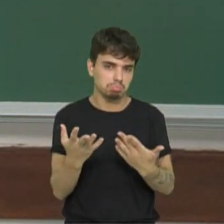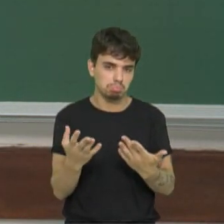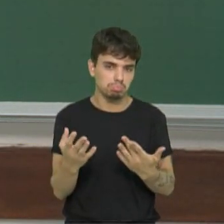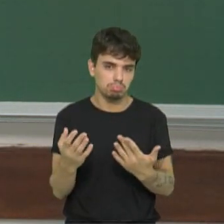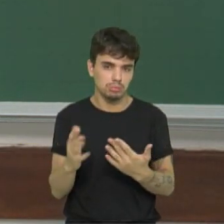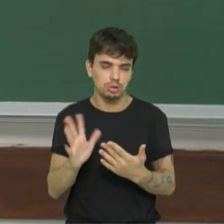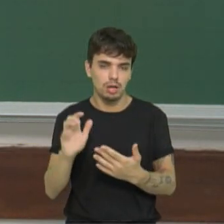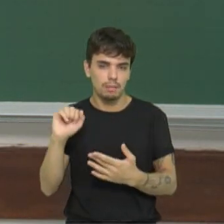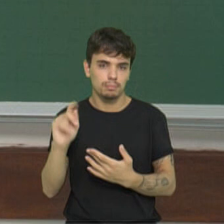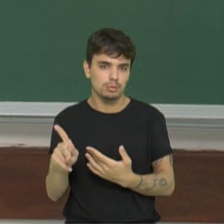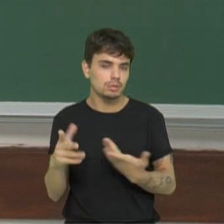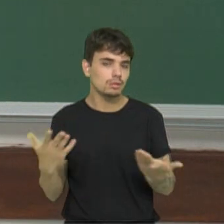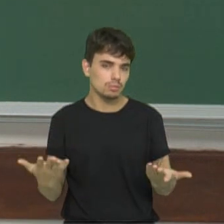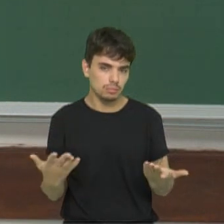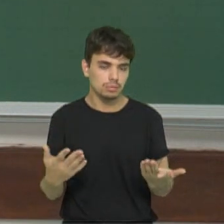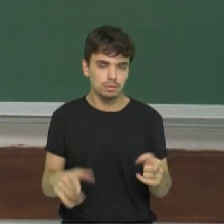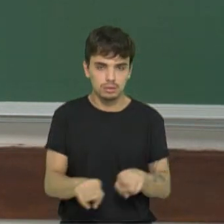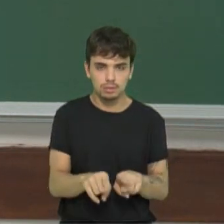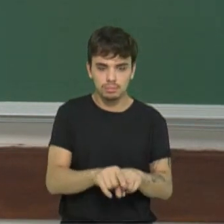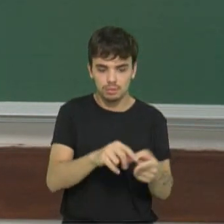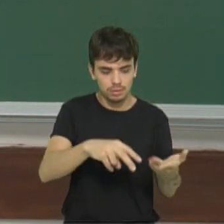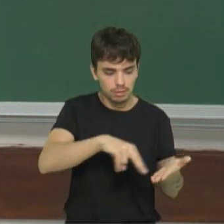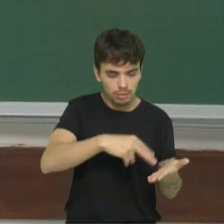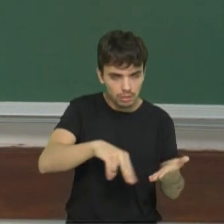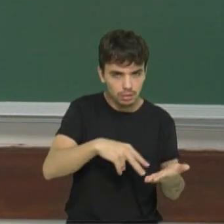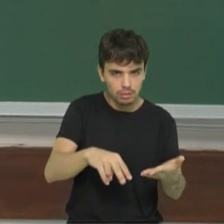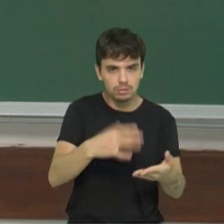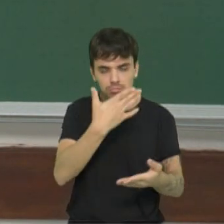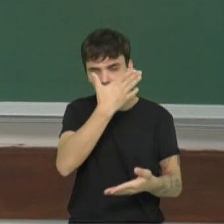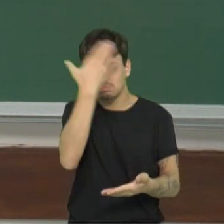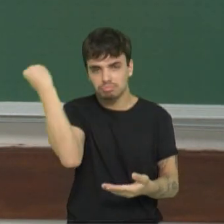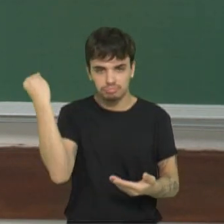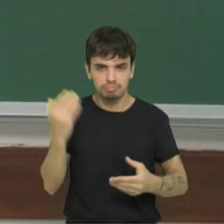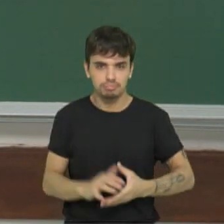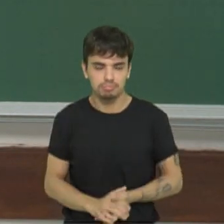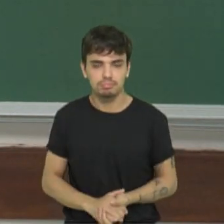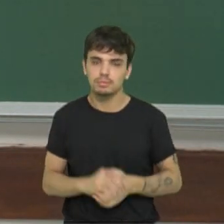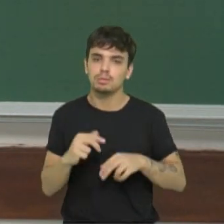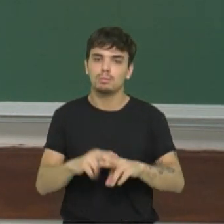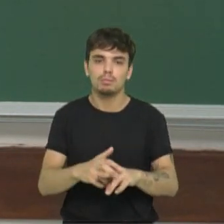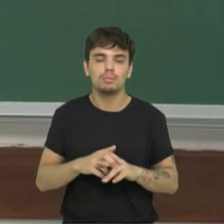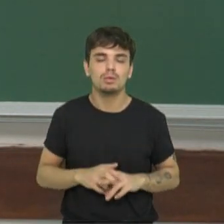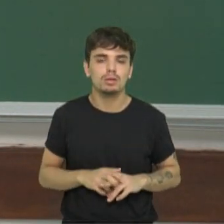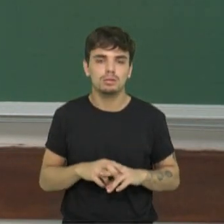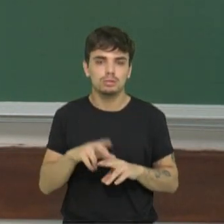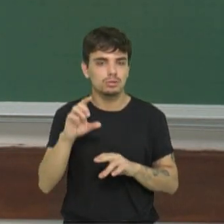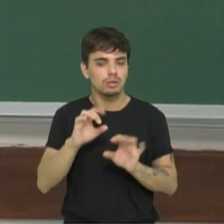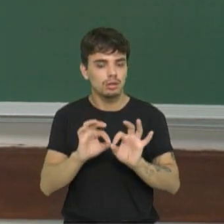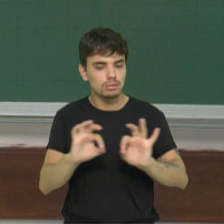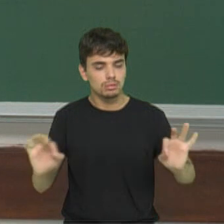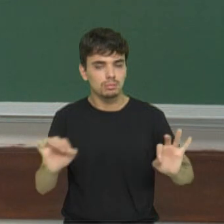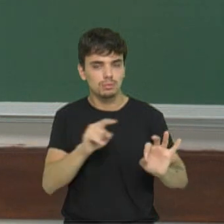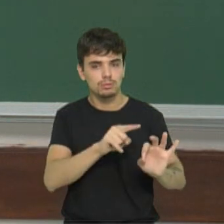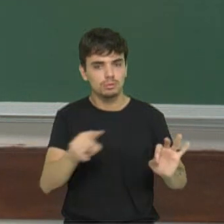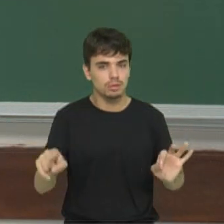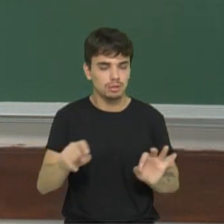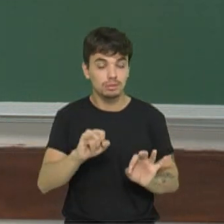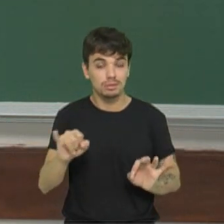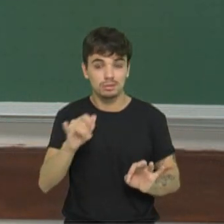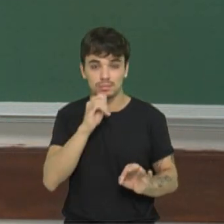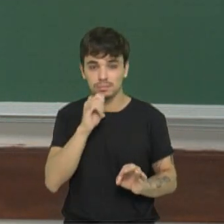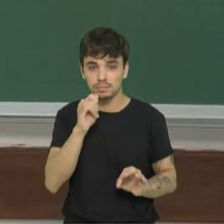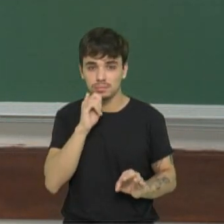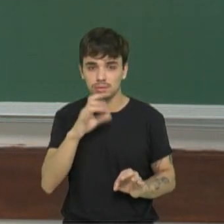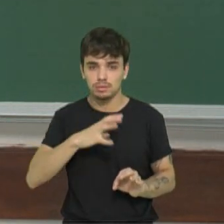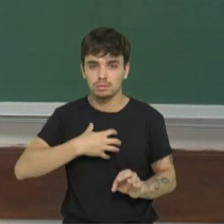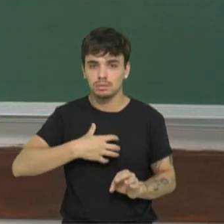se aposentando, as danças também acabaram sendo esquecidas, né? Só para exemplificar para vocês que às vezes um ritmo